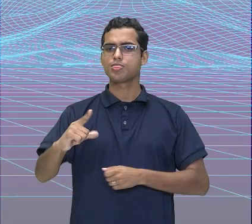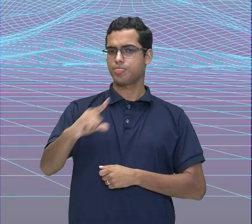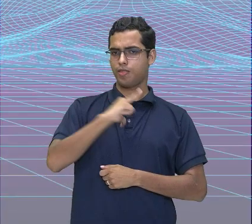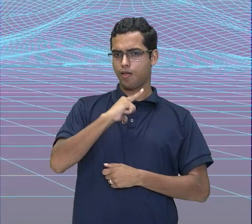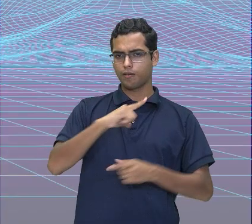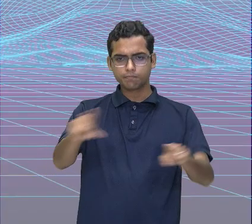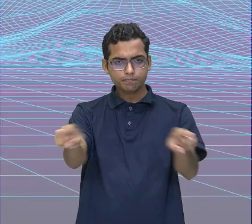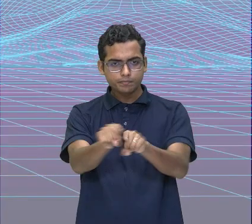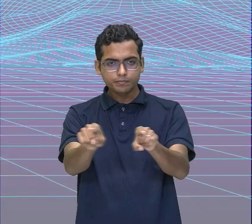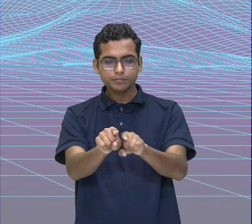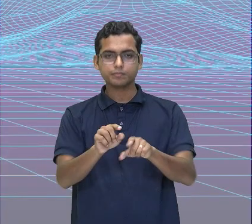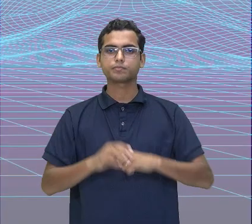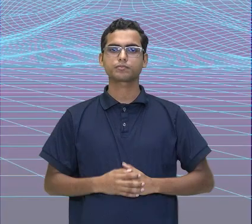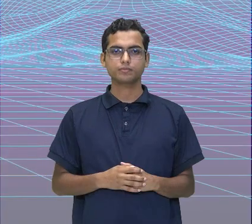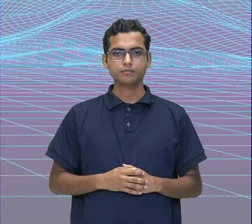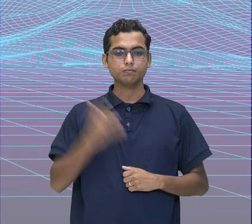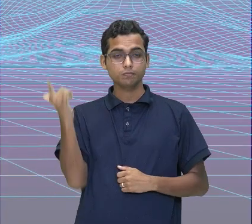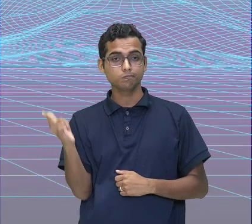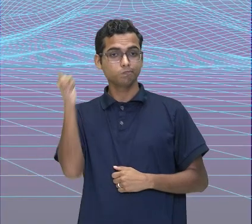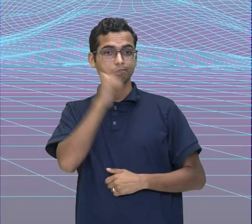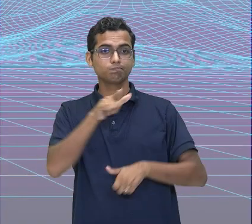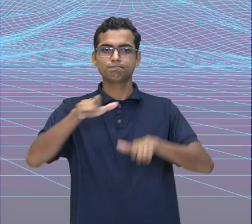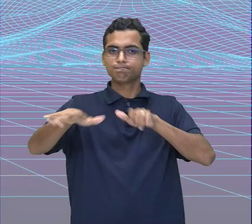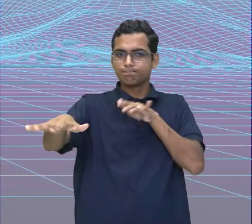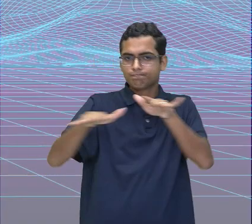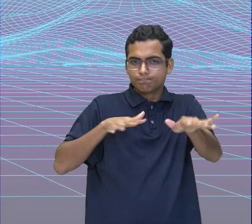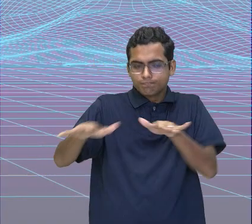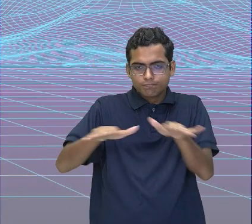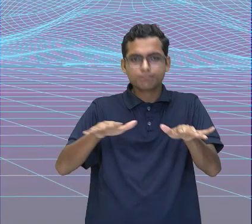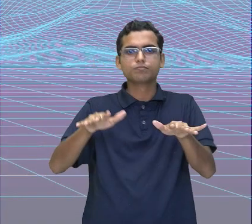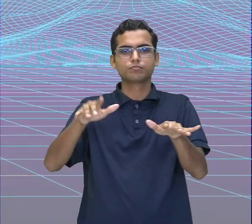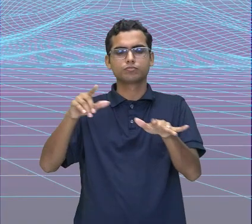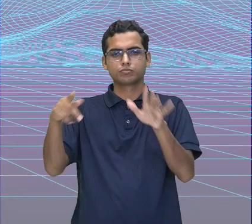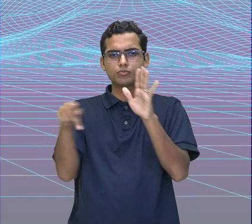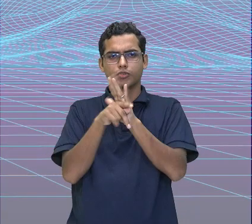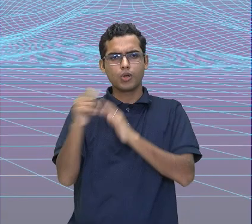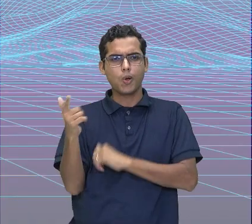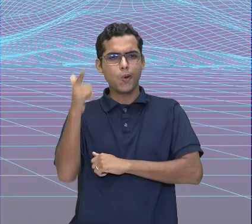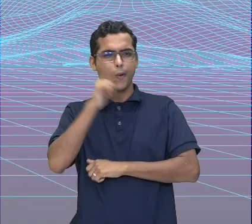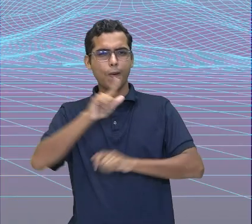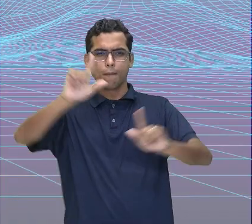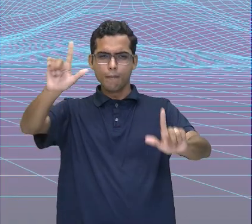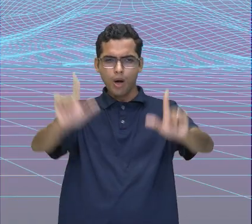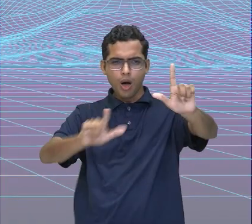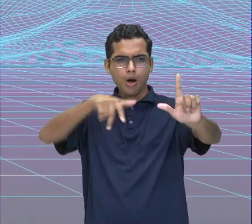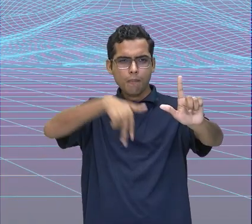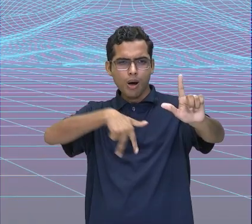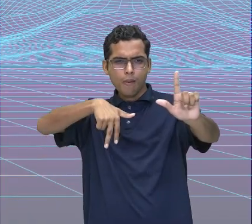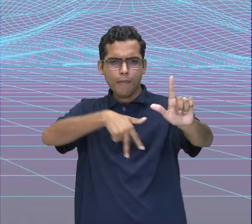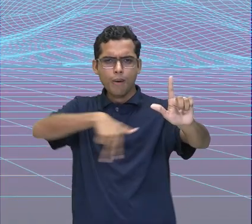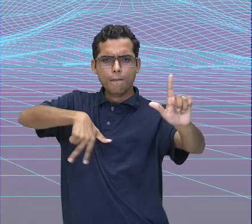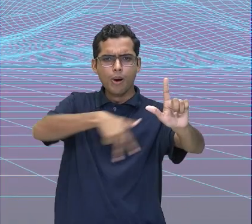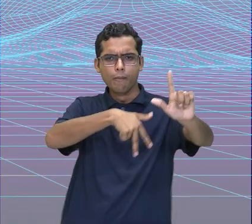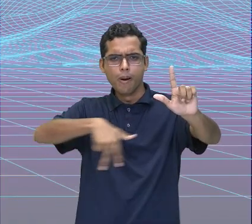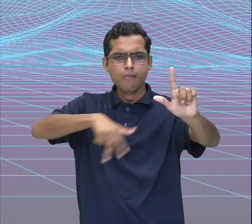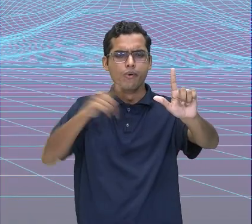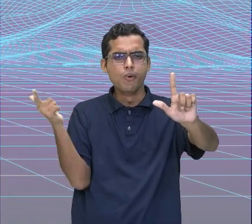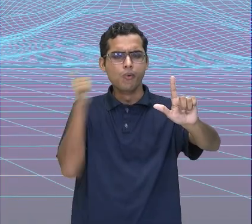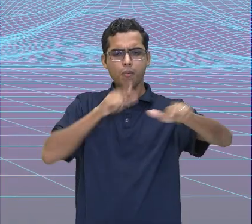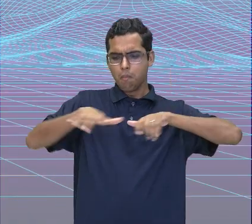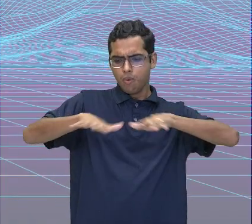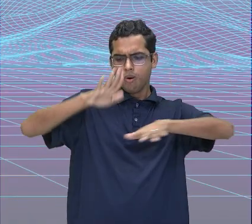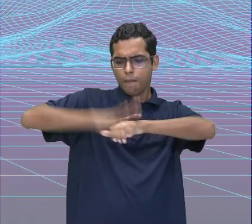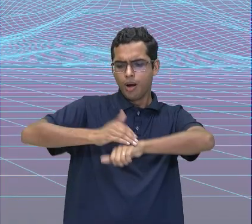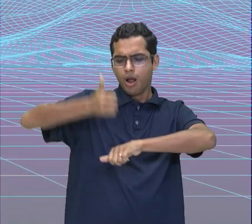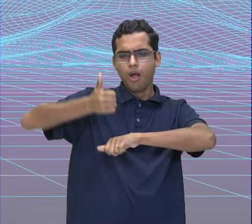que a necessidade de seguir os movimentos ali na frente da tela ajudam a melhorar a coordenação motora e o